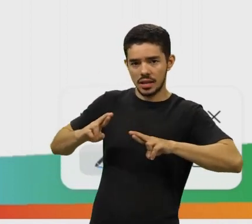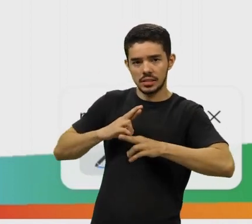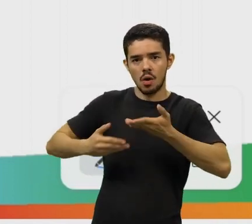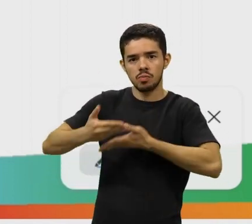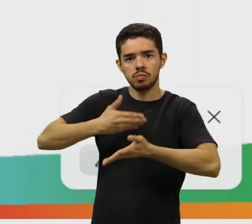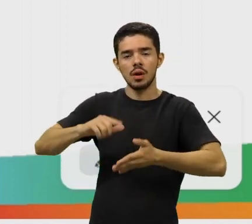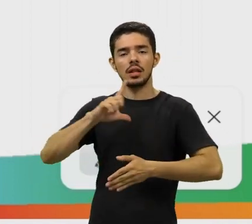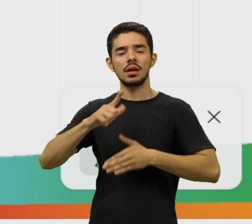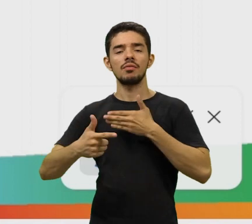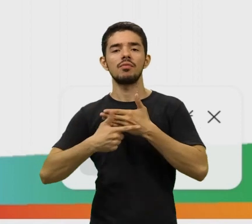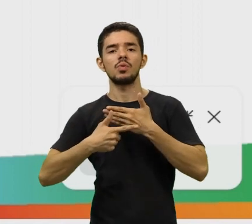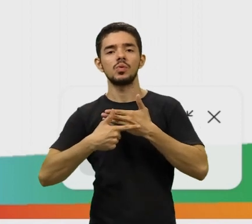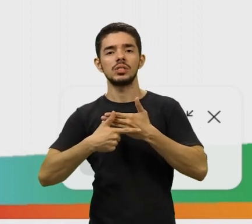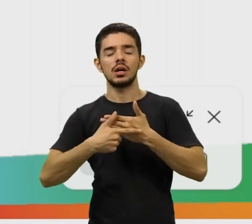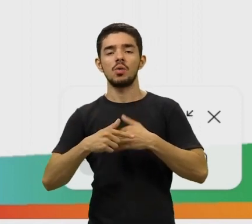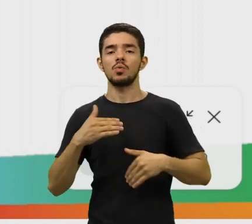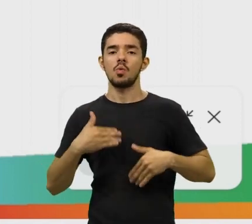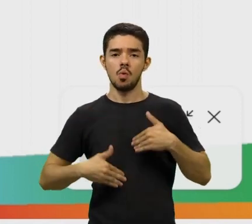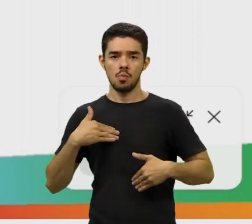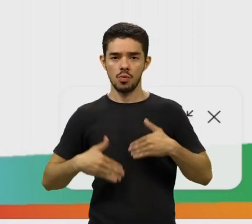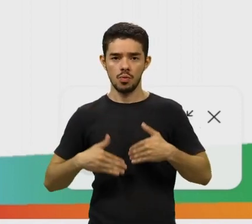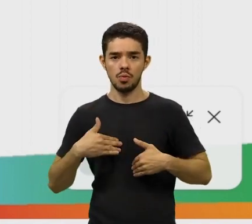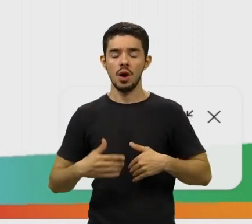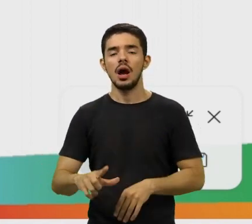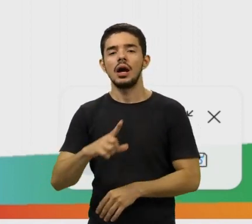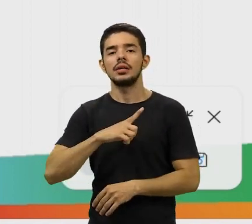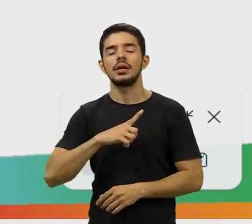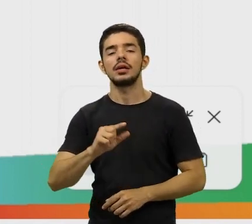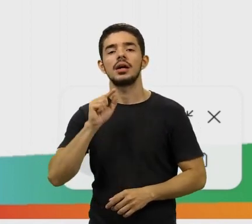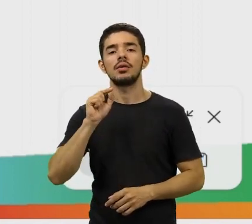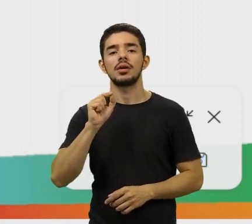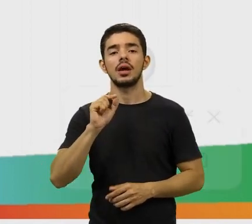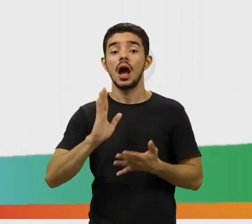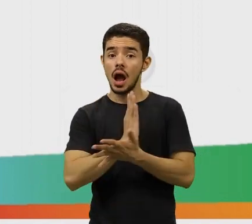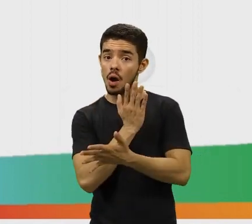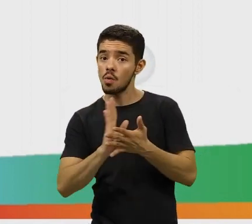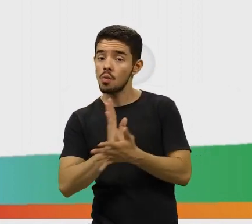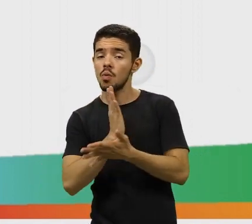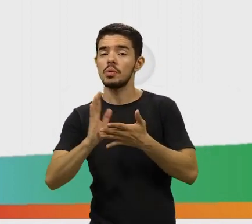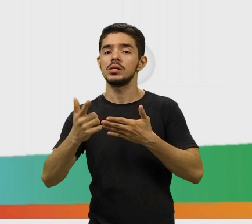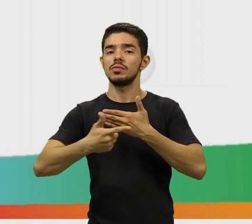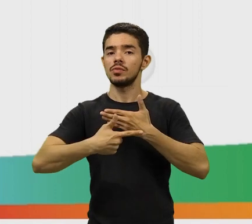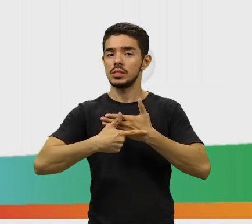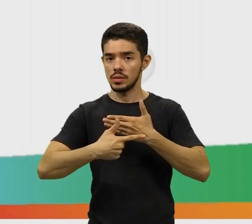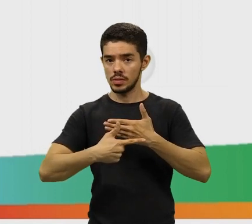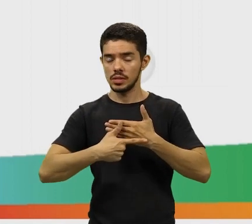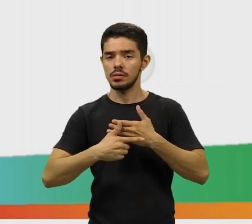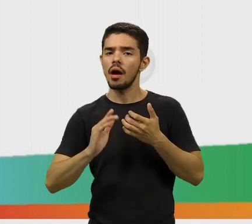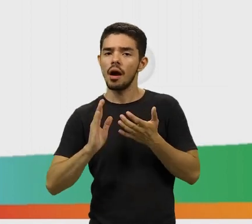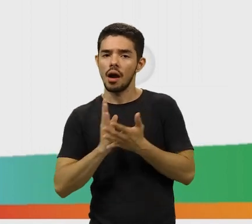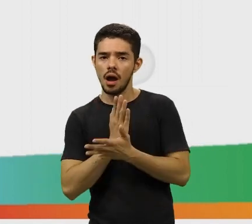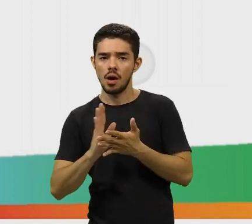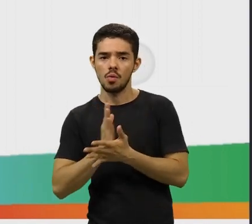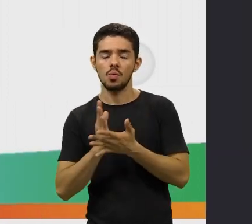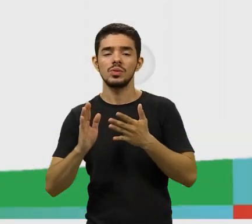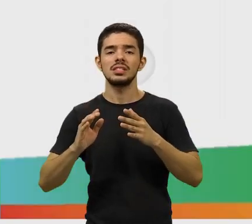e desempenham uma função no nosso corpo. E aí nós temos aqui algumas dessas funções e alguns